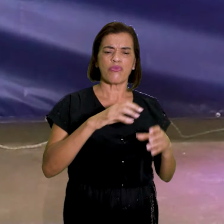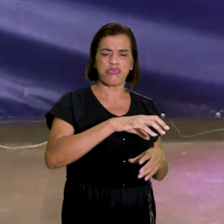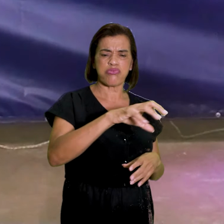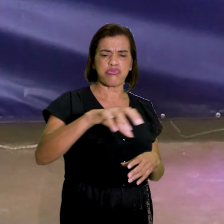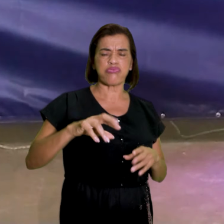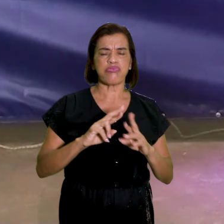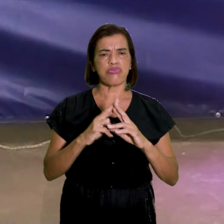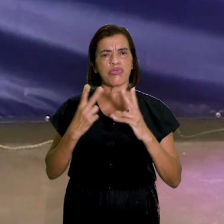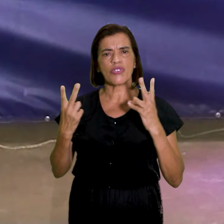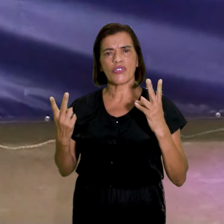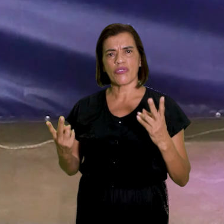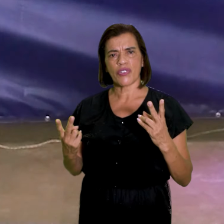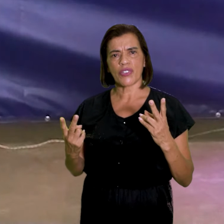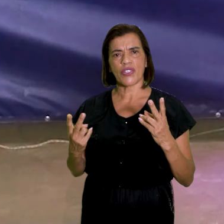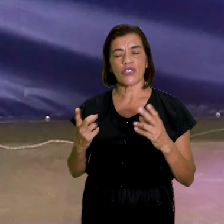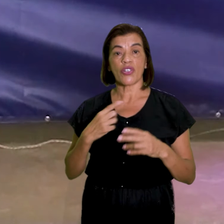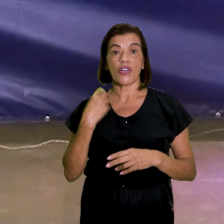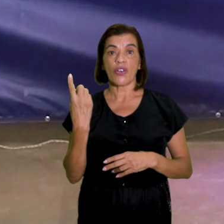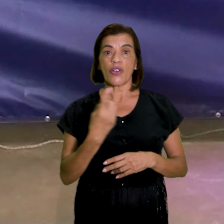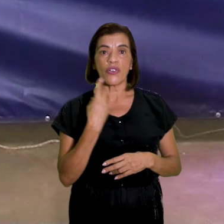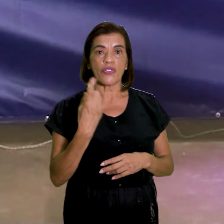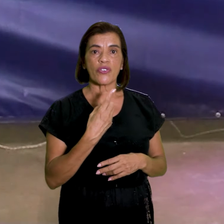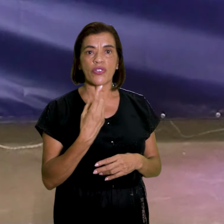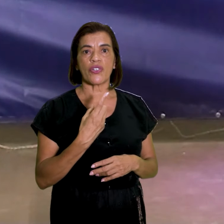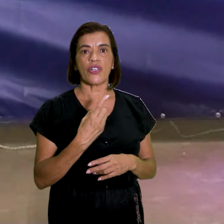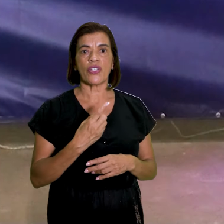embora a gente mora distante, eu moro em Caxias, o senhor mora em outro canto, o Marcelo mora em outro, a gente